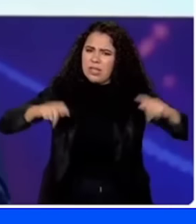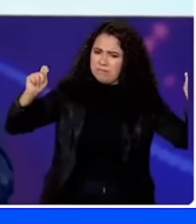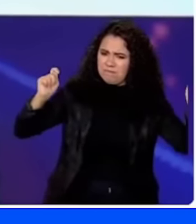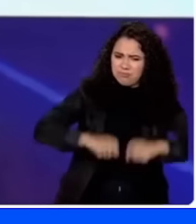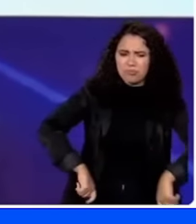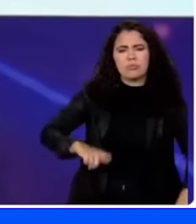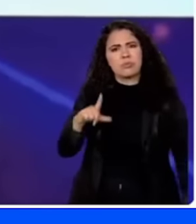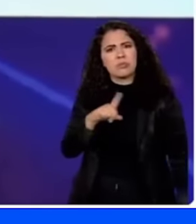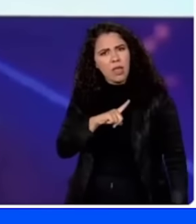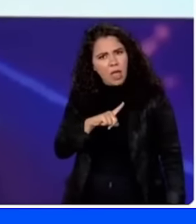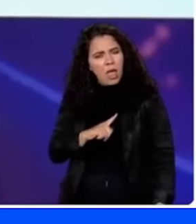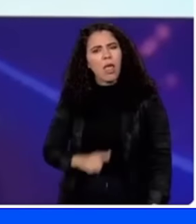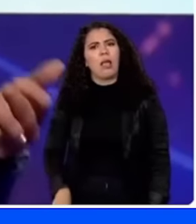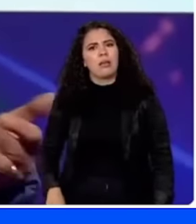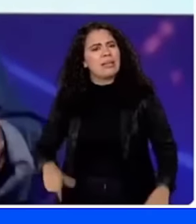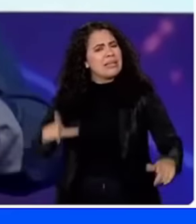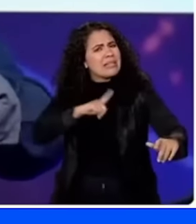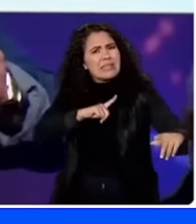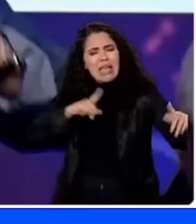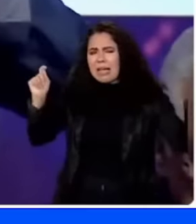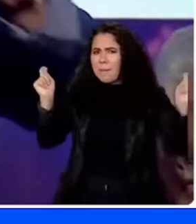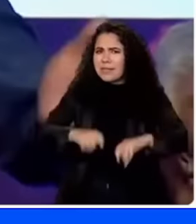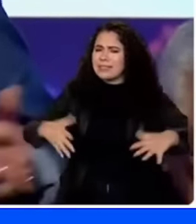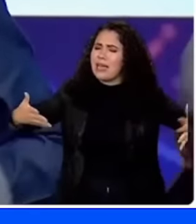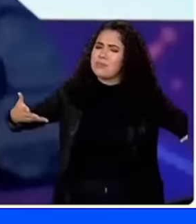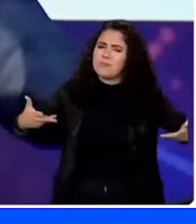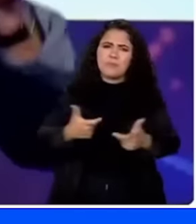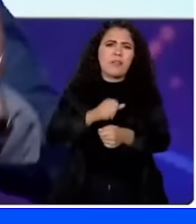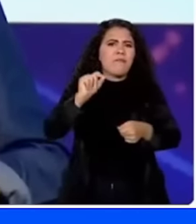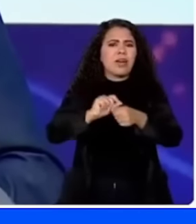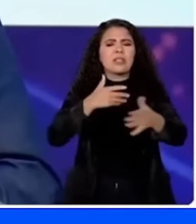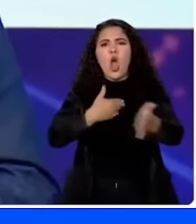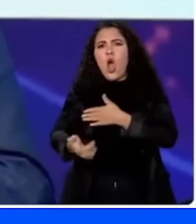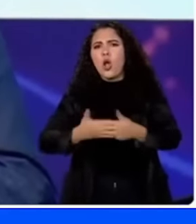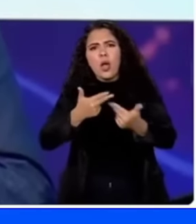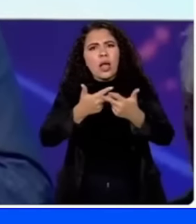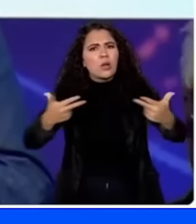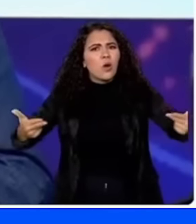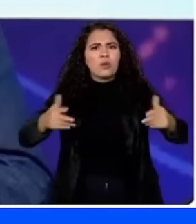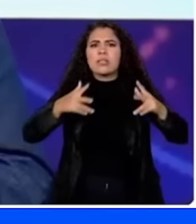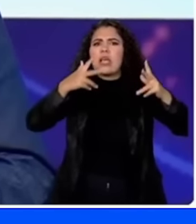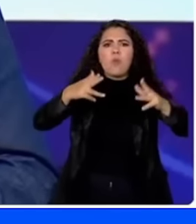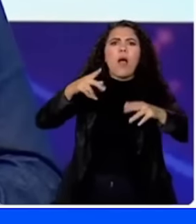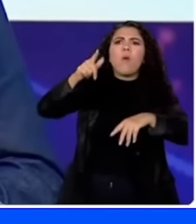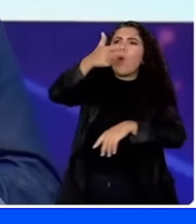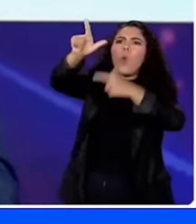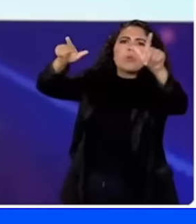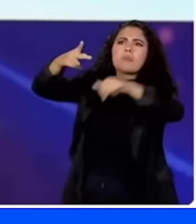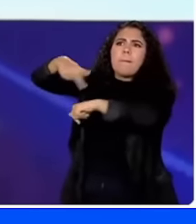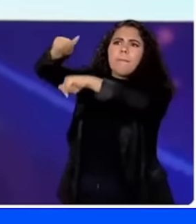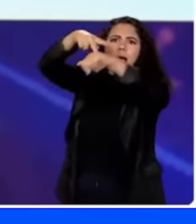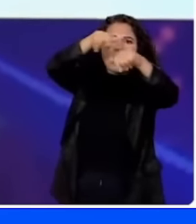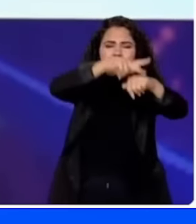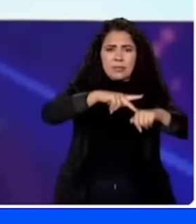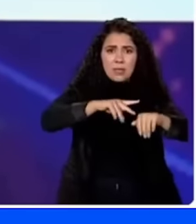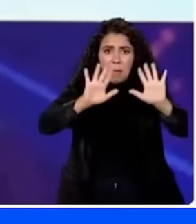Nós temos capacidade extraordinária de fazer qualquer coisa que outros países fazem. Mas já que a gente não quer